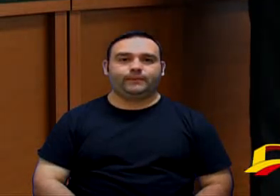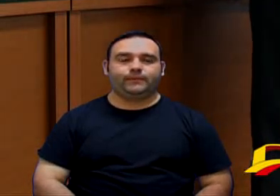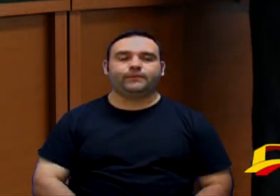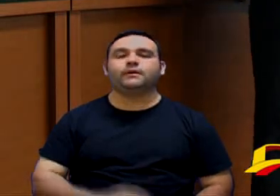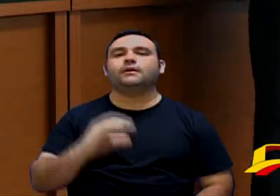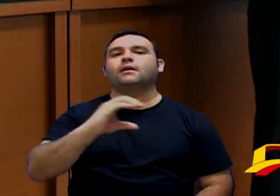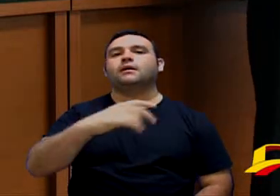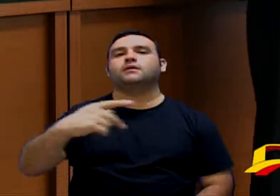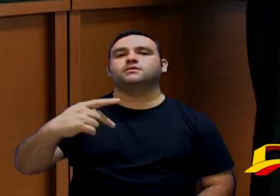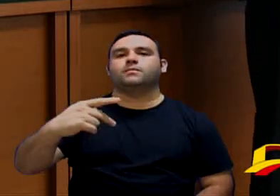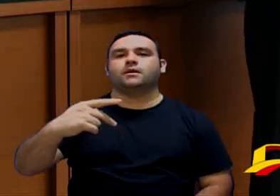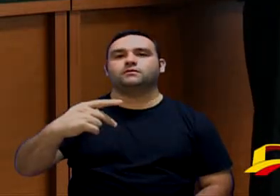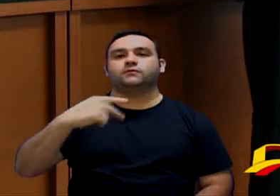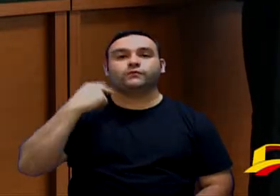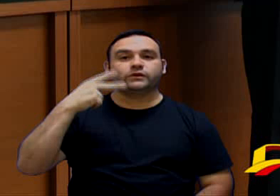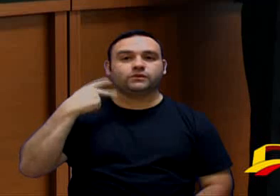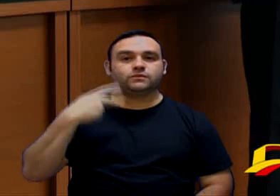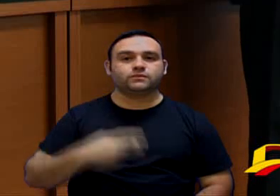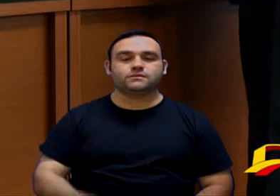Cristiano Passos